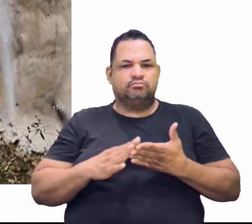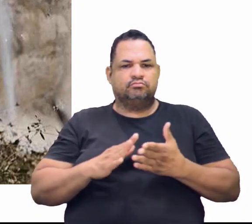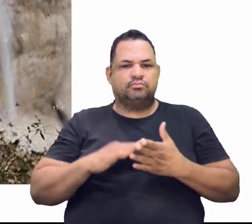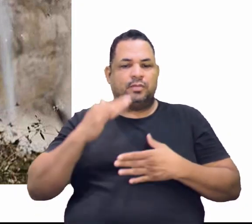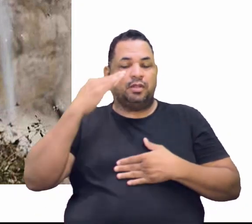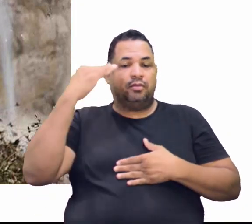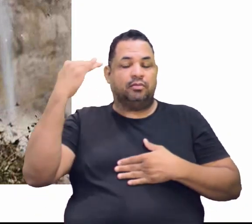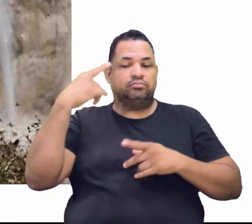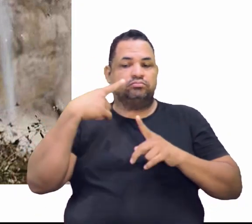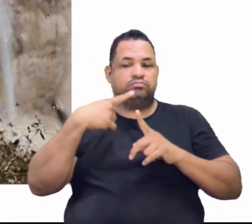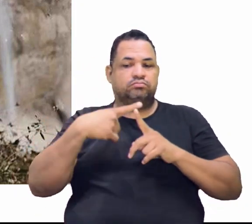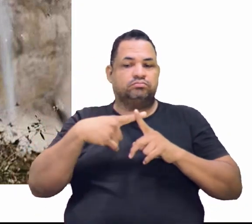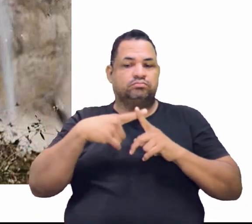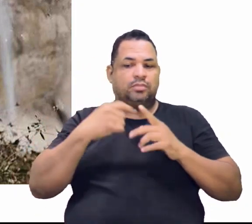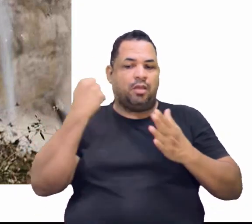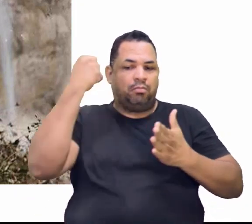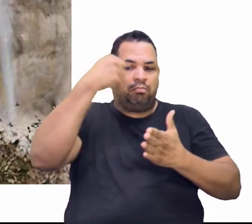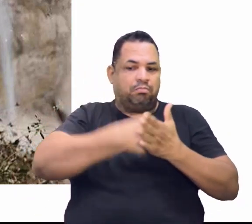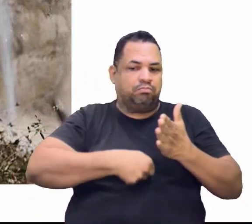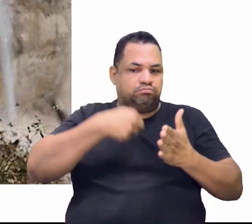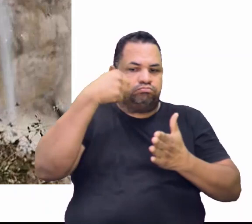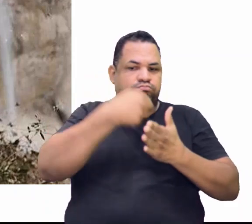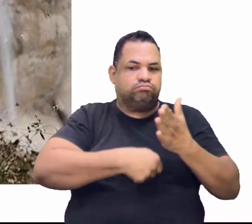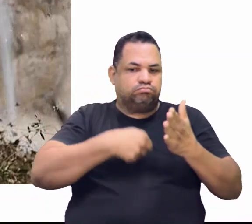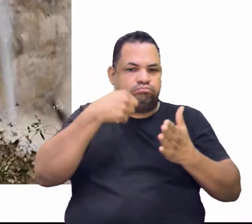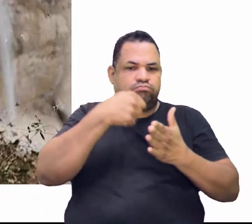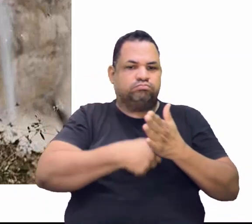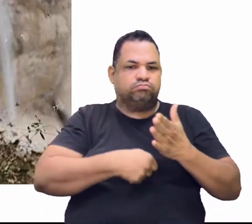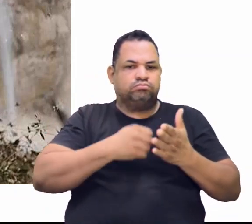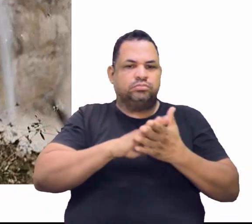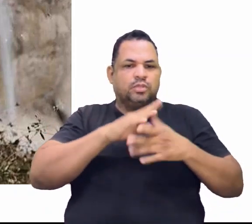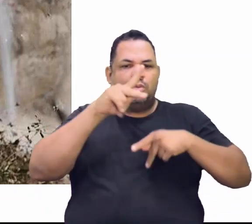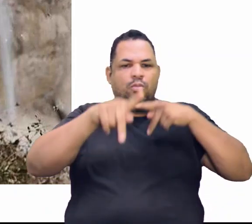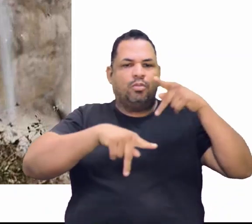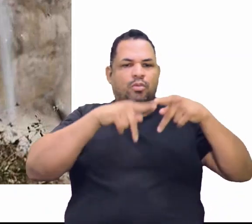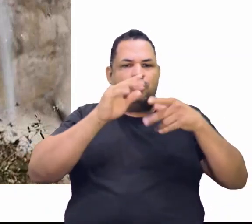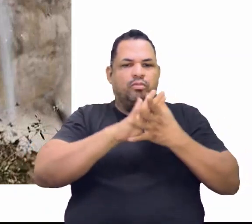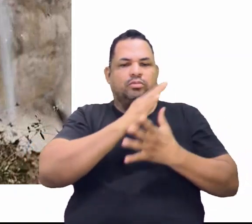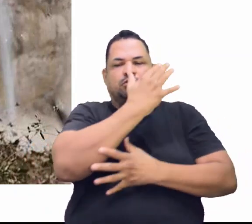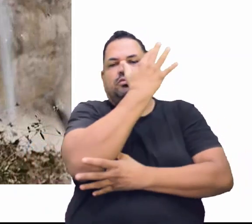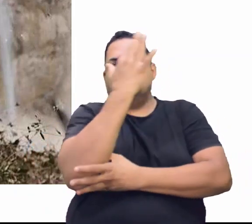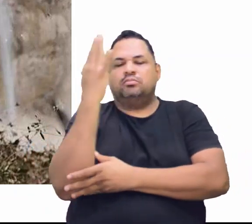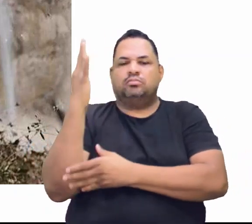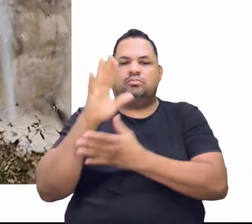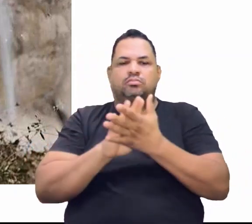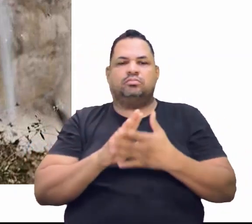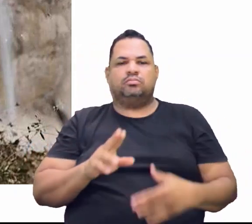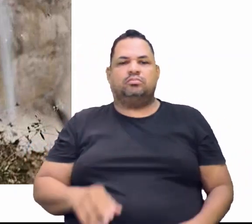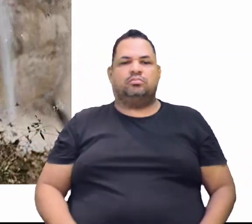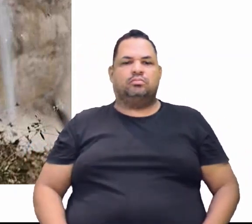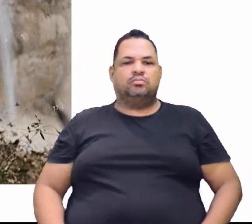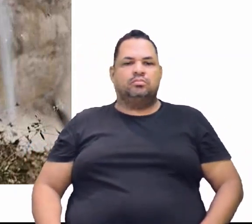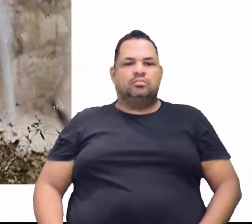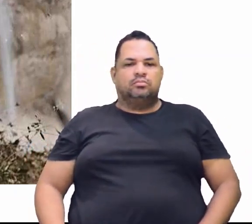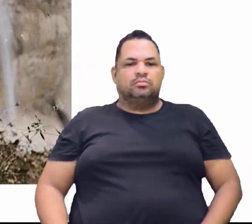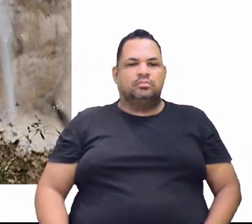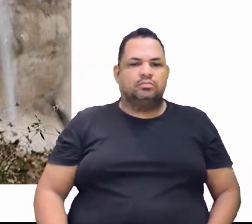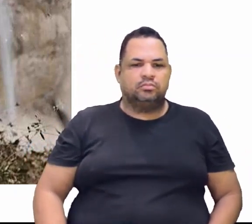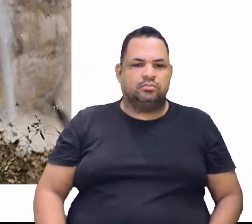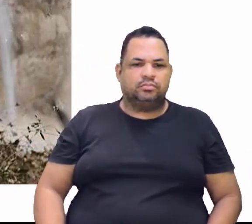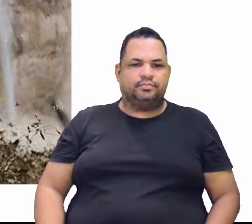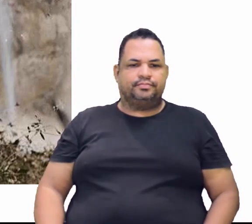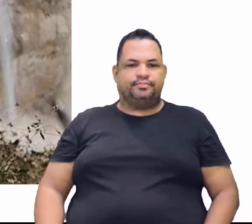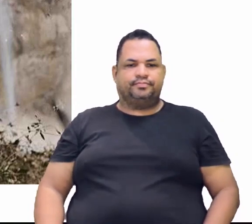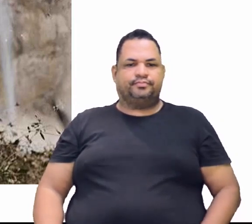foi defender a causa do povo da floresta, como ele chamava para os